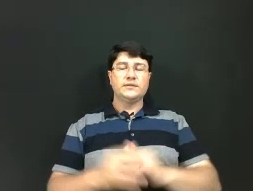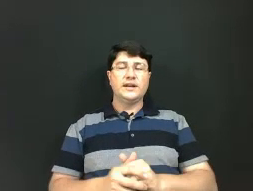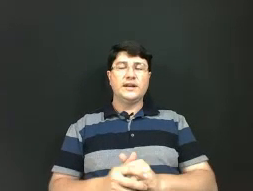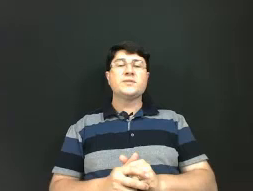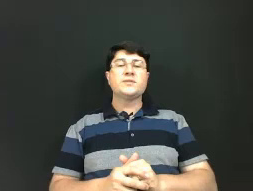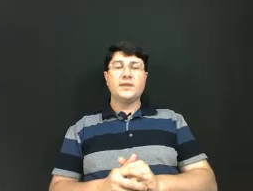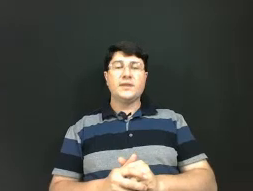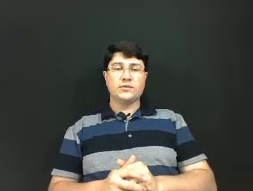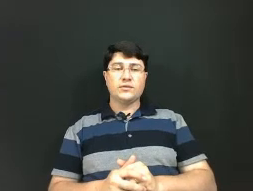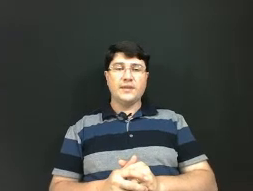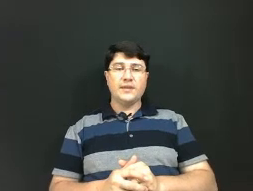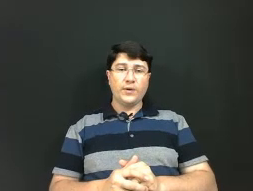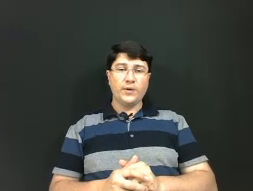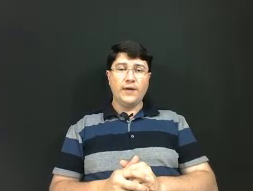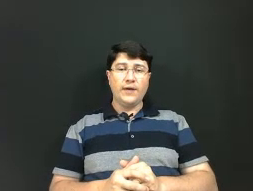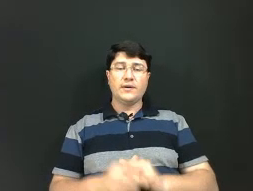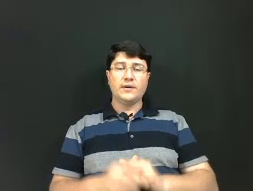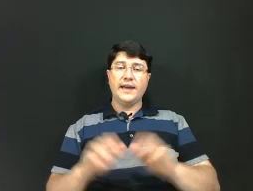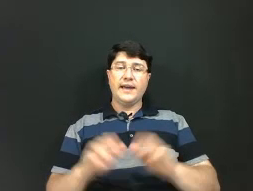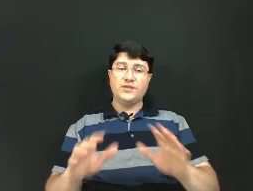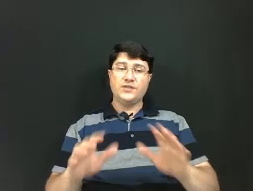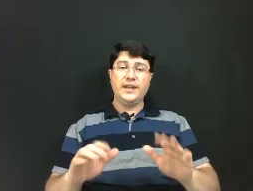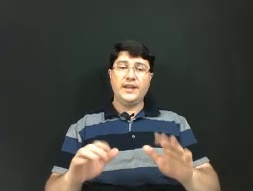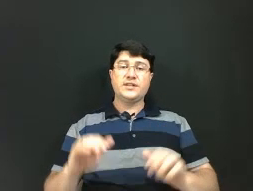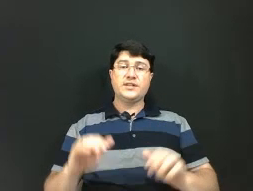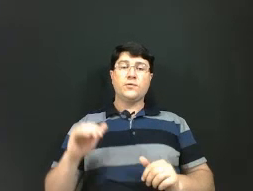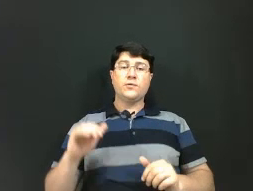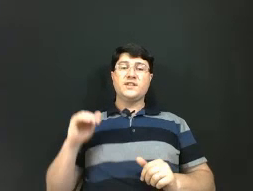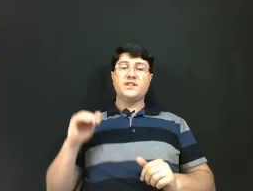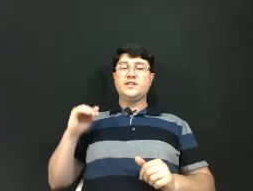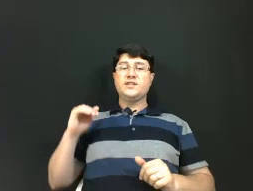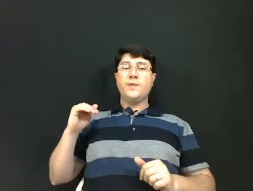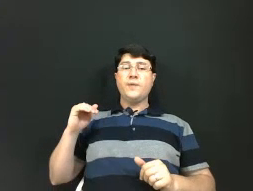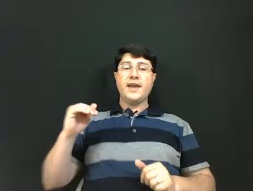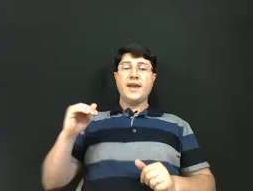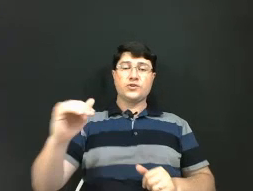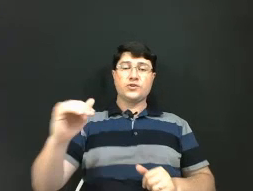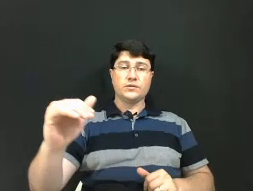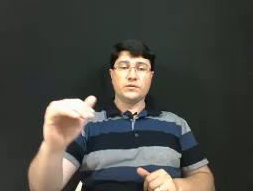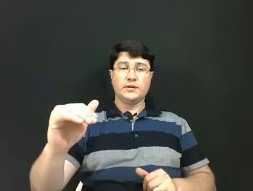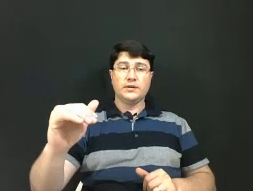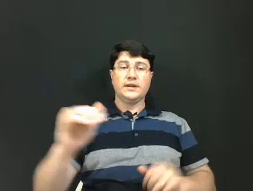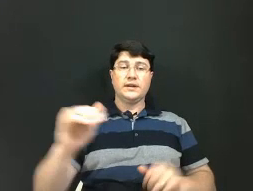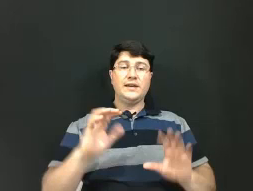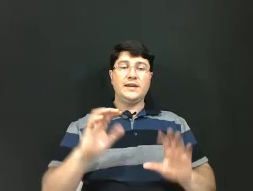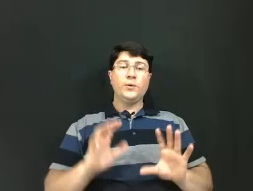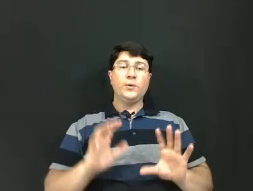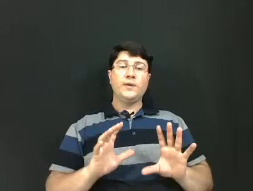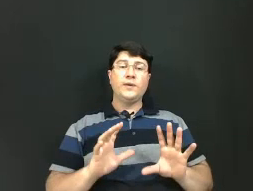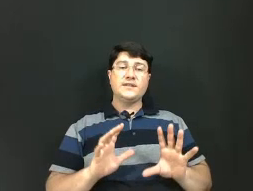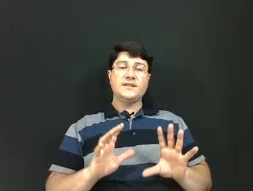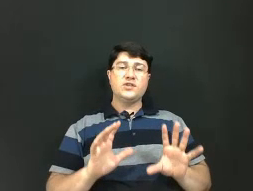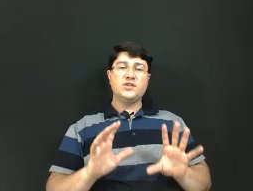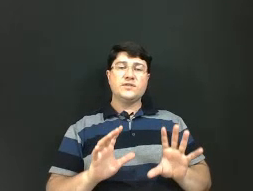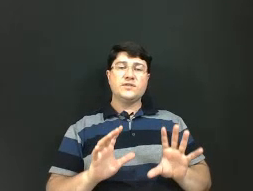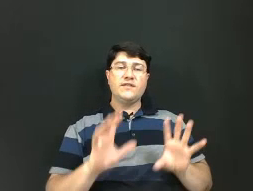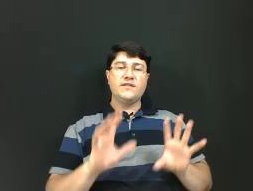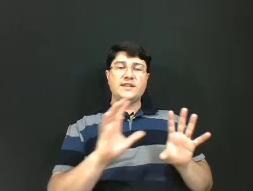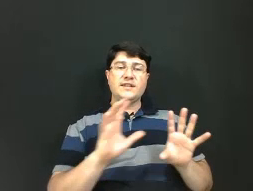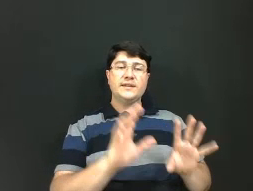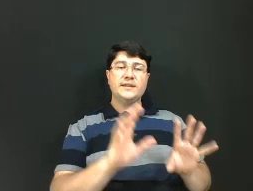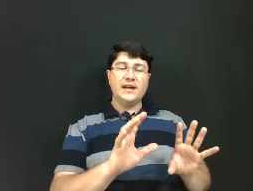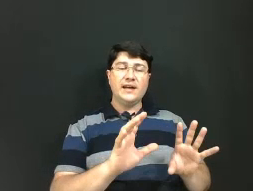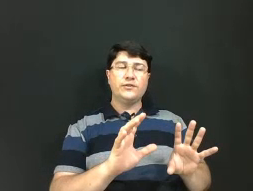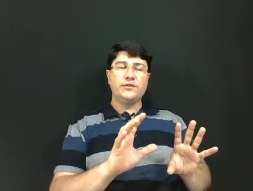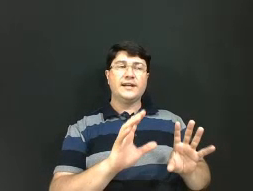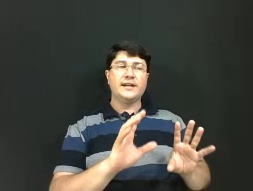eles. Campo semântico temporal é diferente, consiste de um eixo. Em português a gente consegue